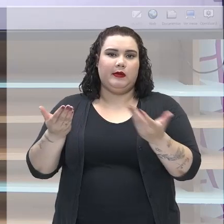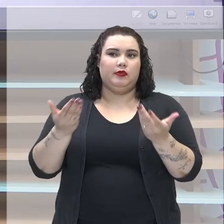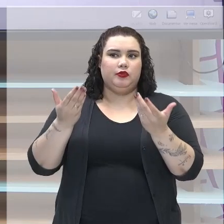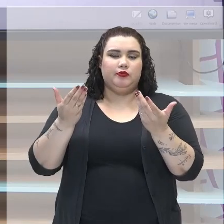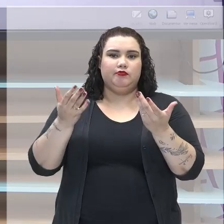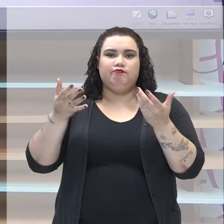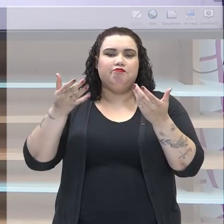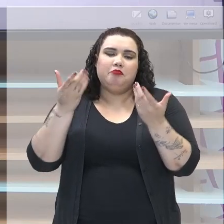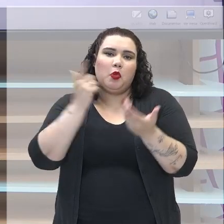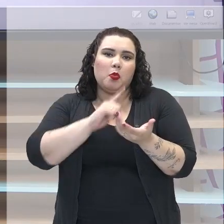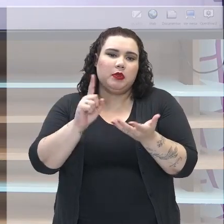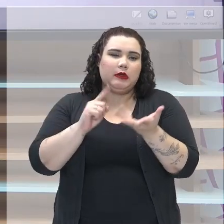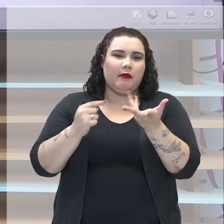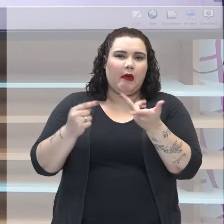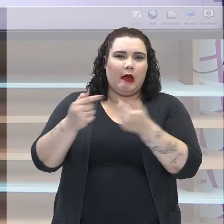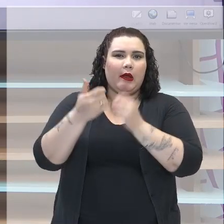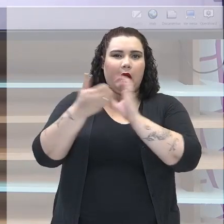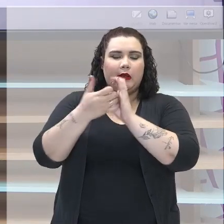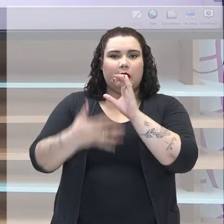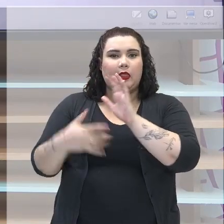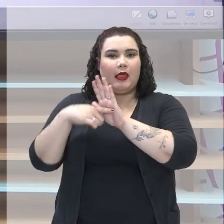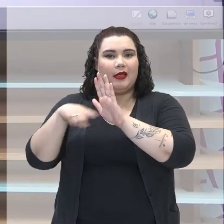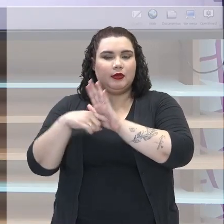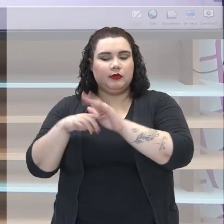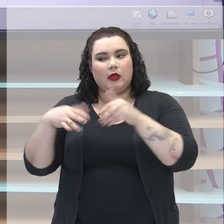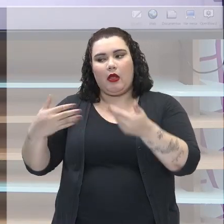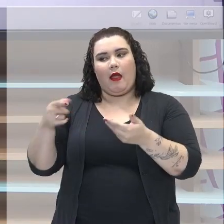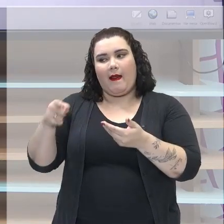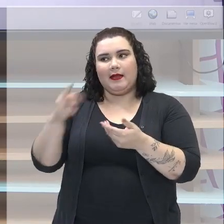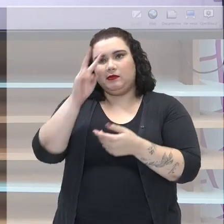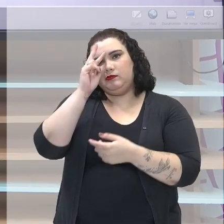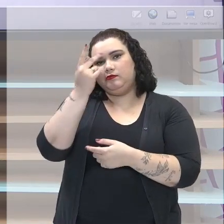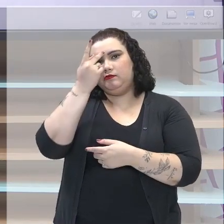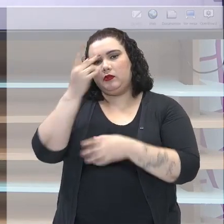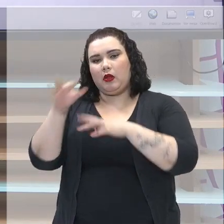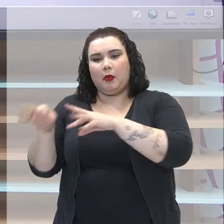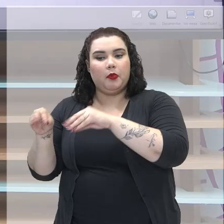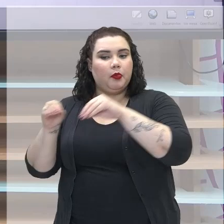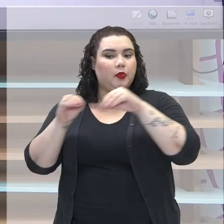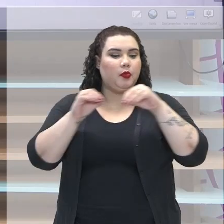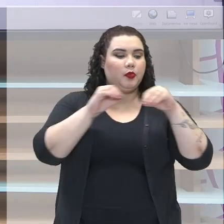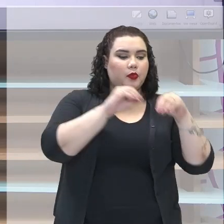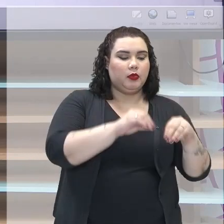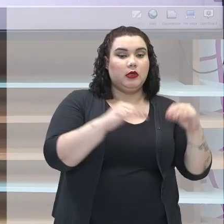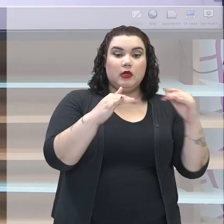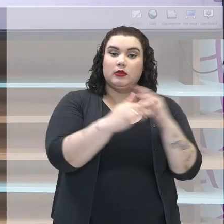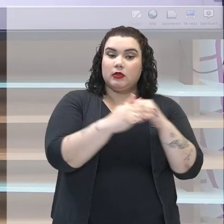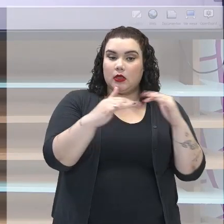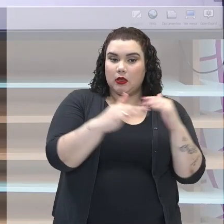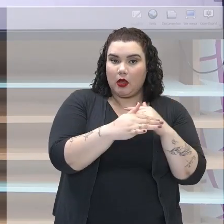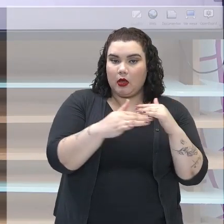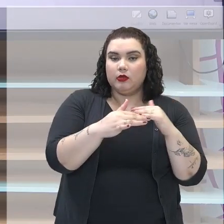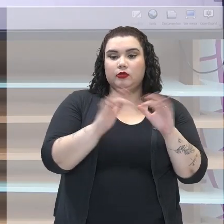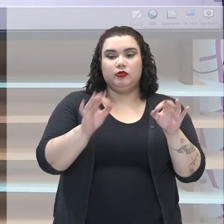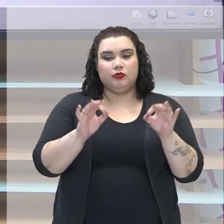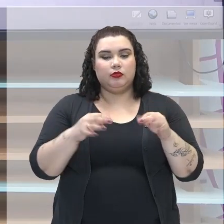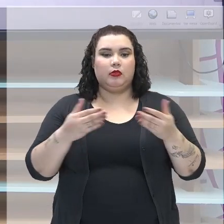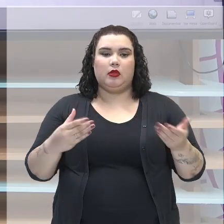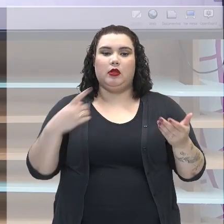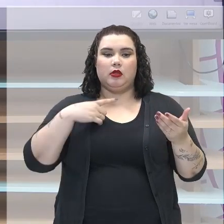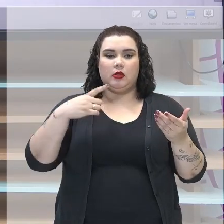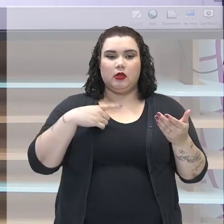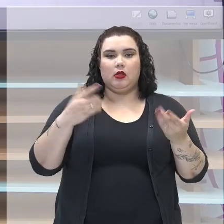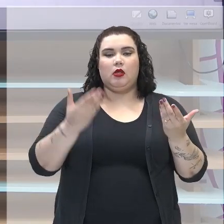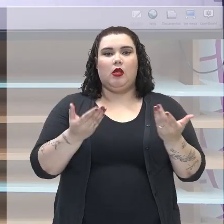infraestrutura. Então, isso vai expulsar o homem do campo em direção a um local que tem os atrativos, que nesse caso é a cidade, que tem os